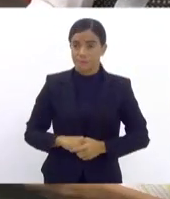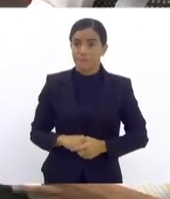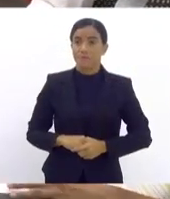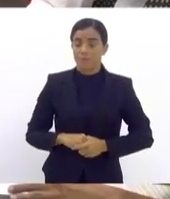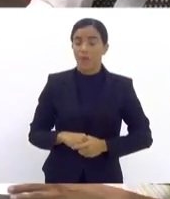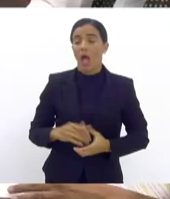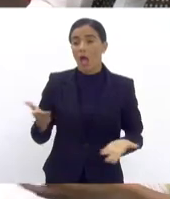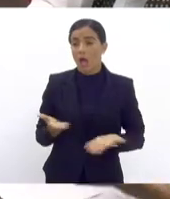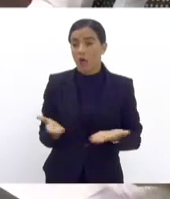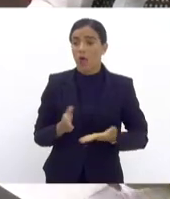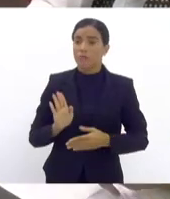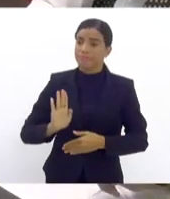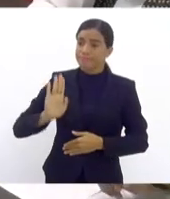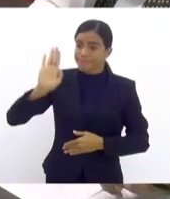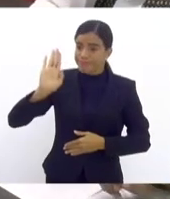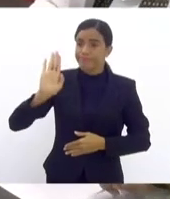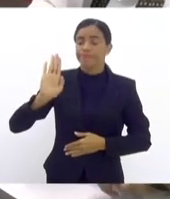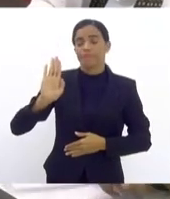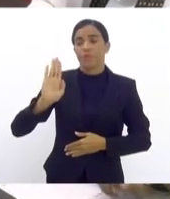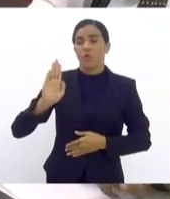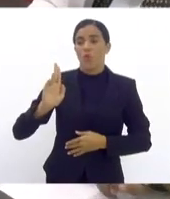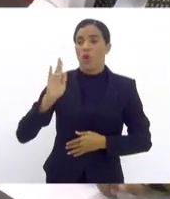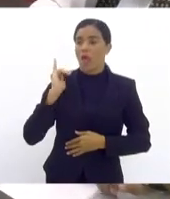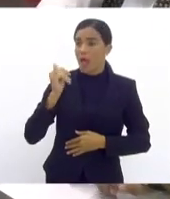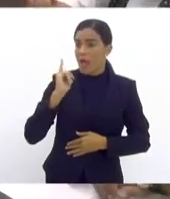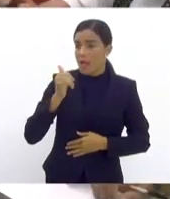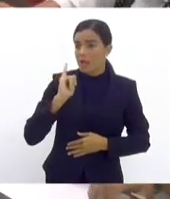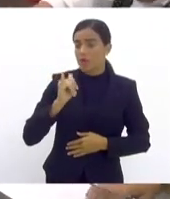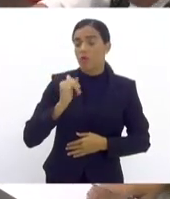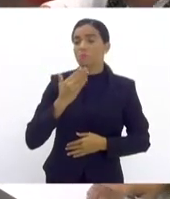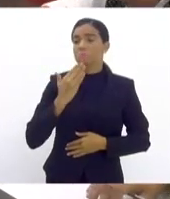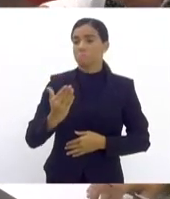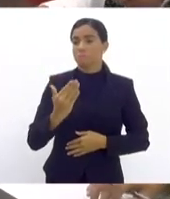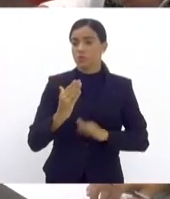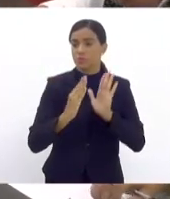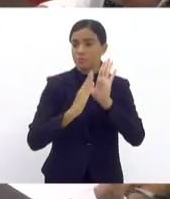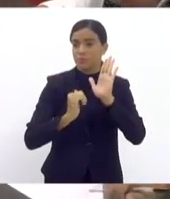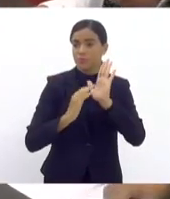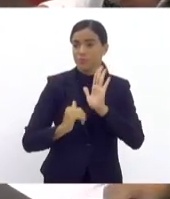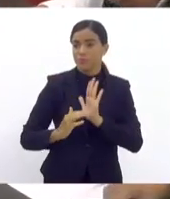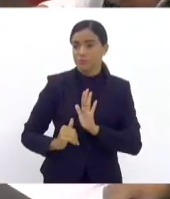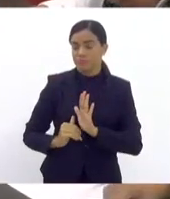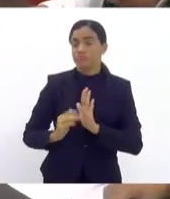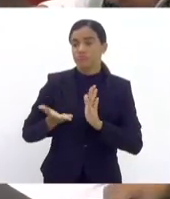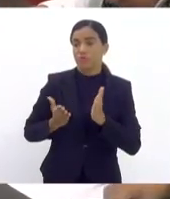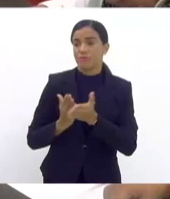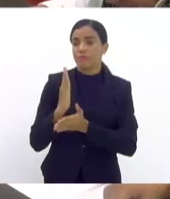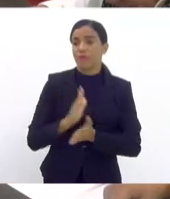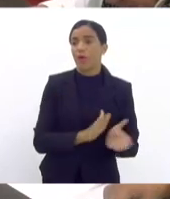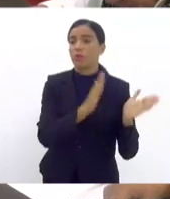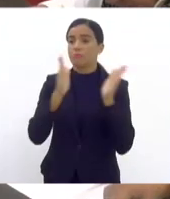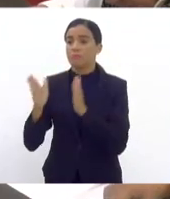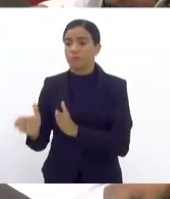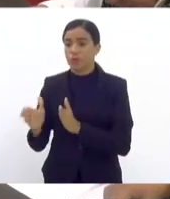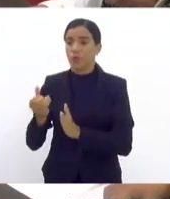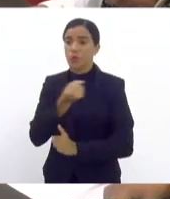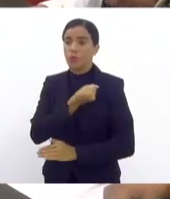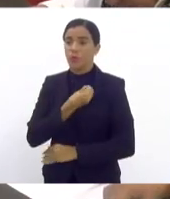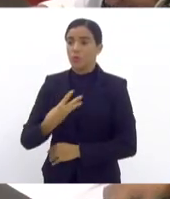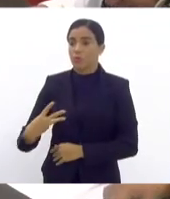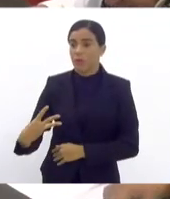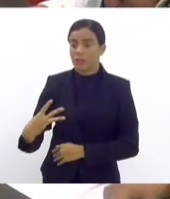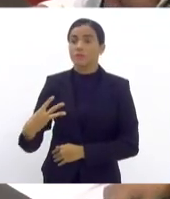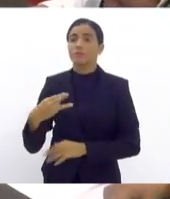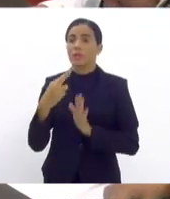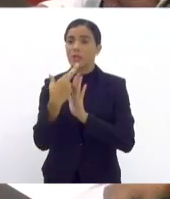estamos votando o relatório modificado pelo relator. Senhores que aprovam, permaneçam como estão. Aprovado. Passamos, então, ao 3 da pauta, os projetos de